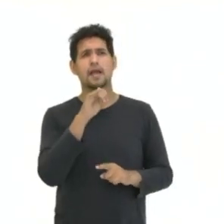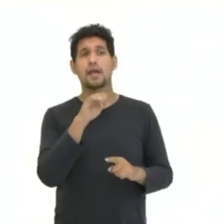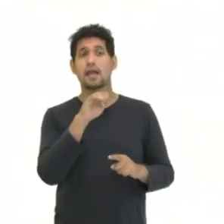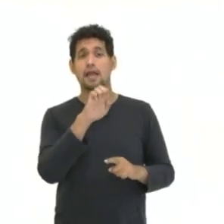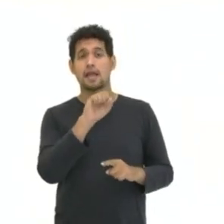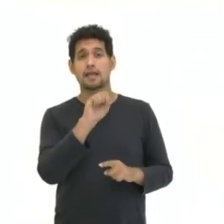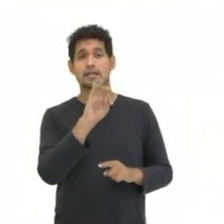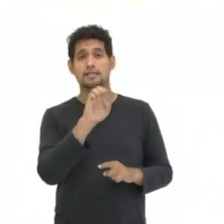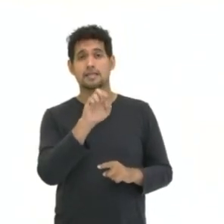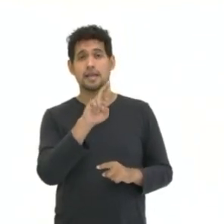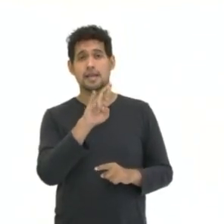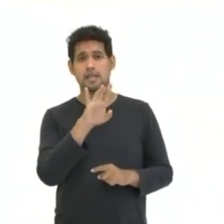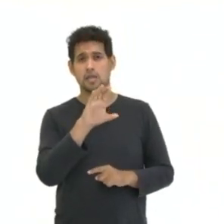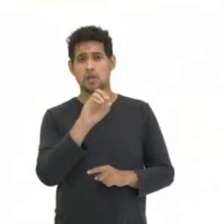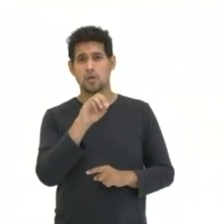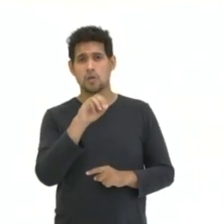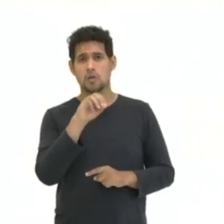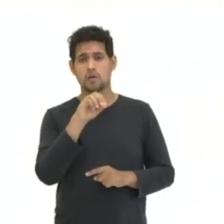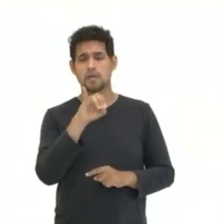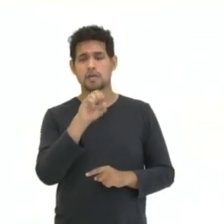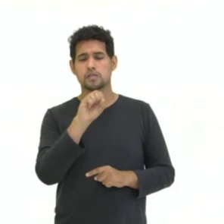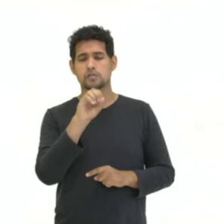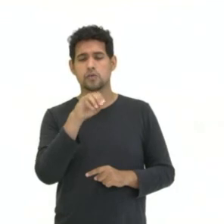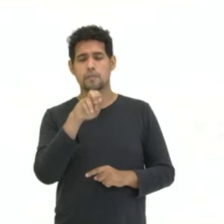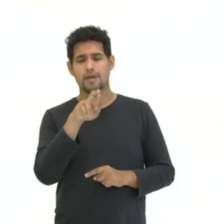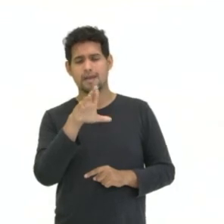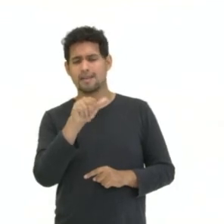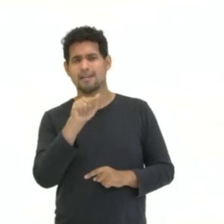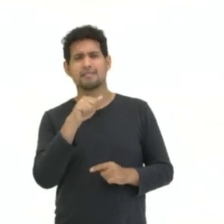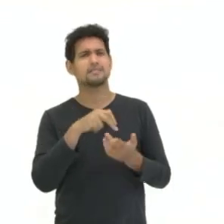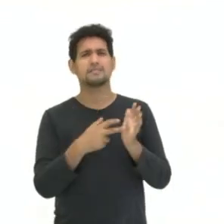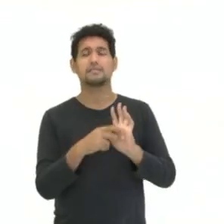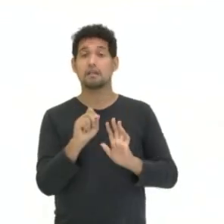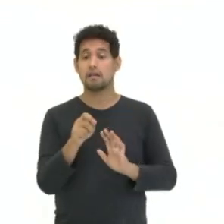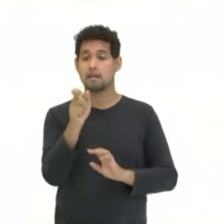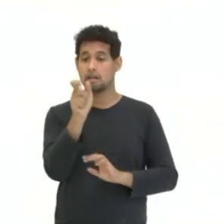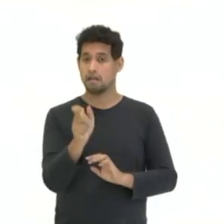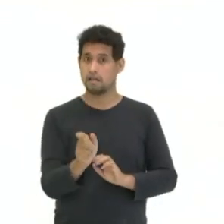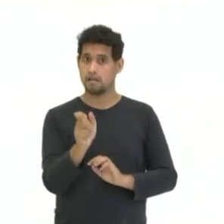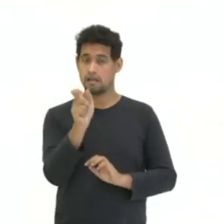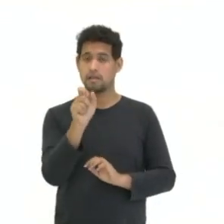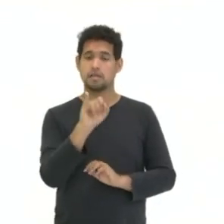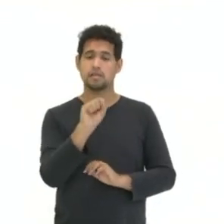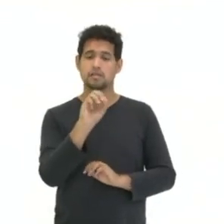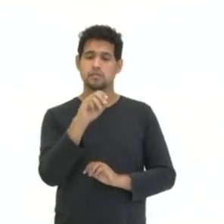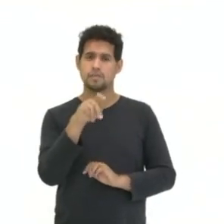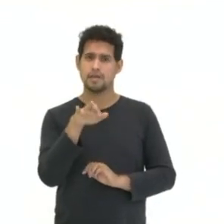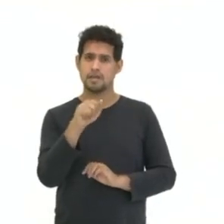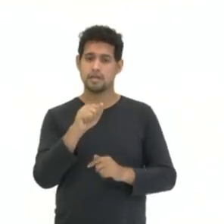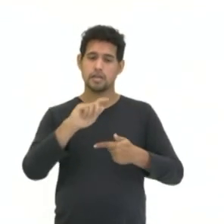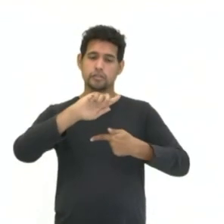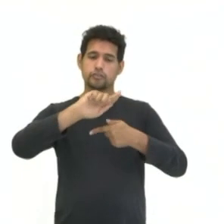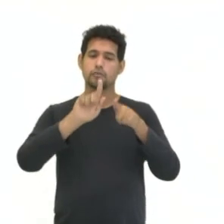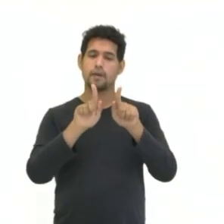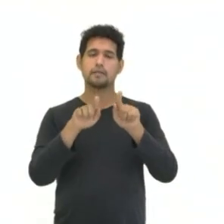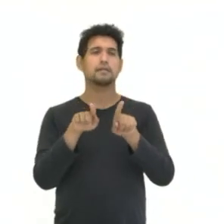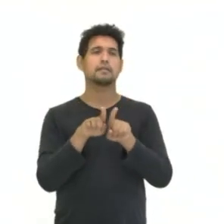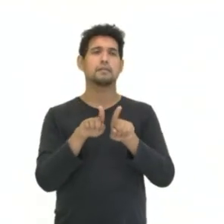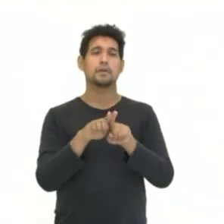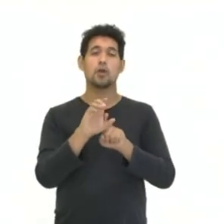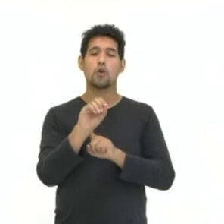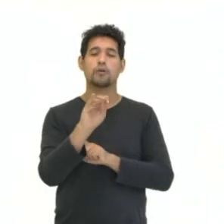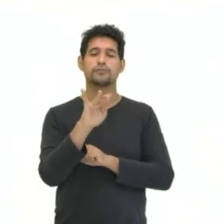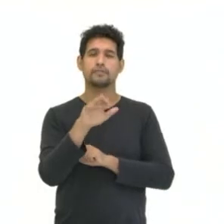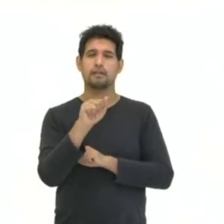isomeria espacial ou estereoisomeria? É classificada em isomeria geométrica e